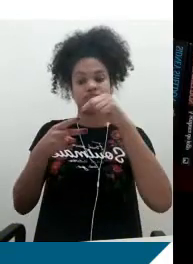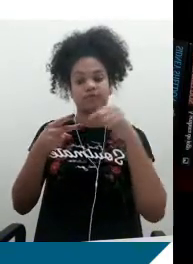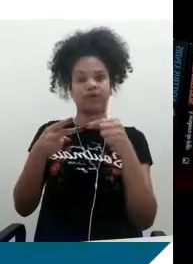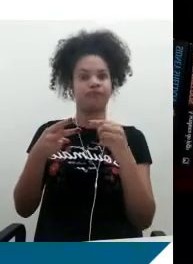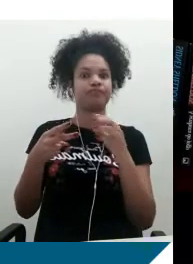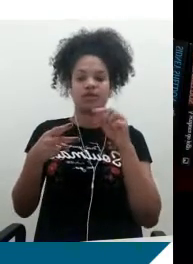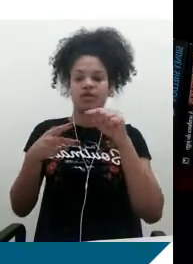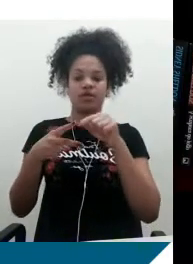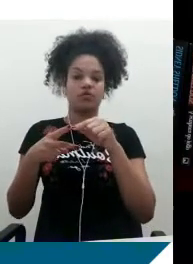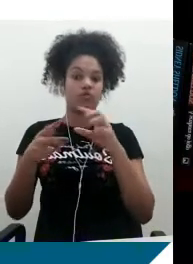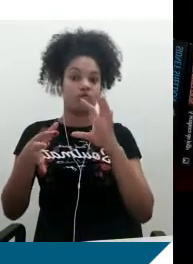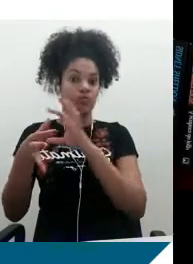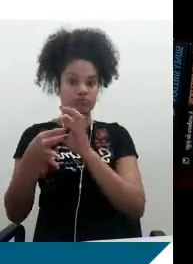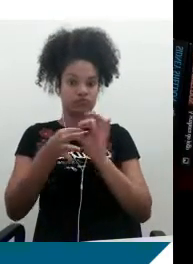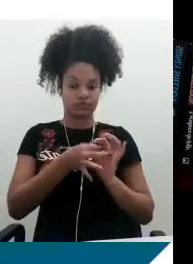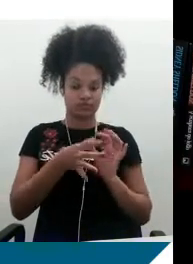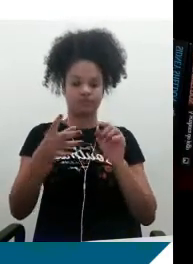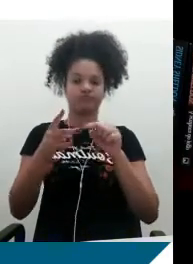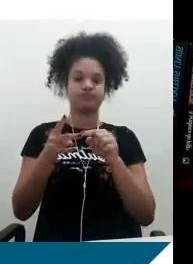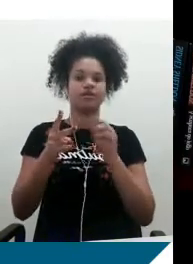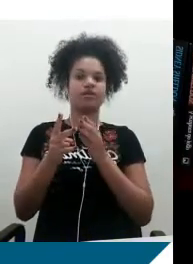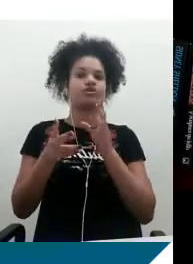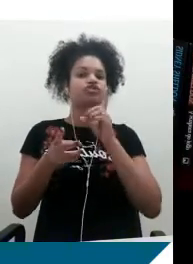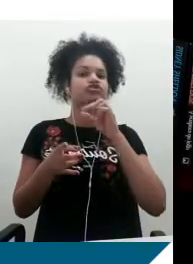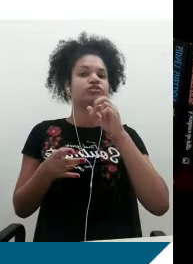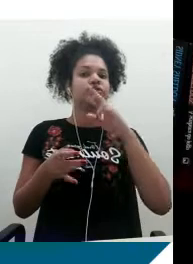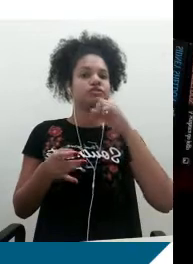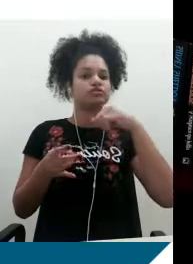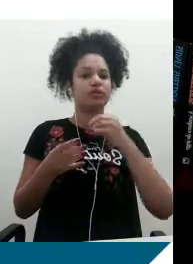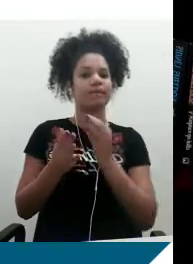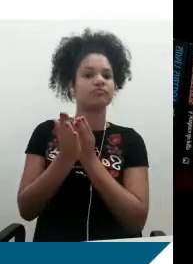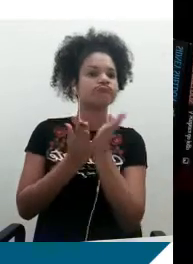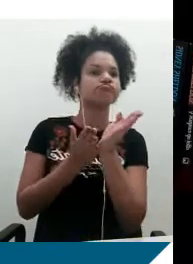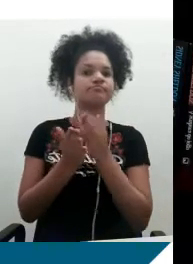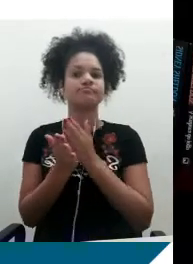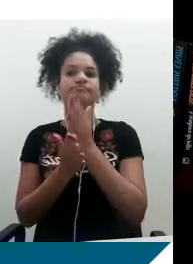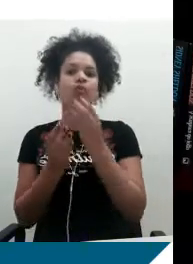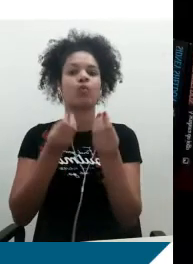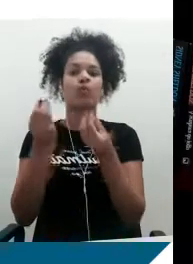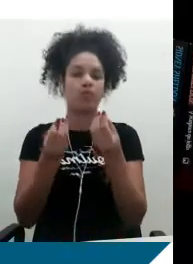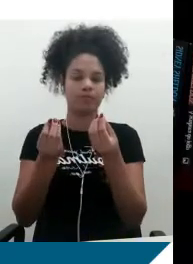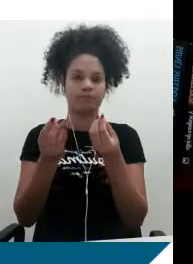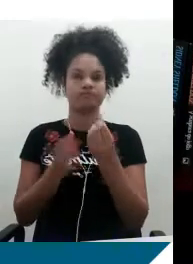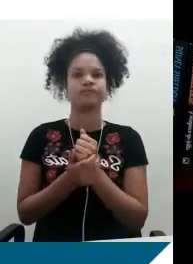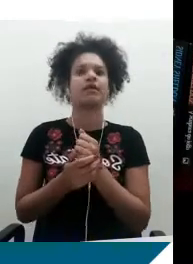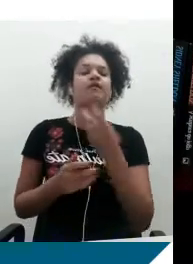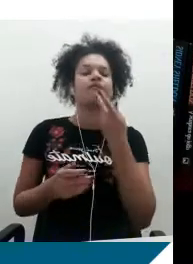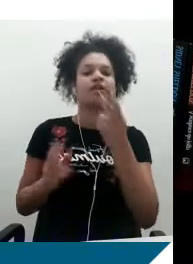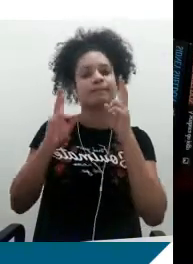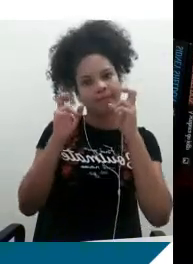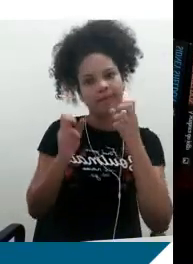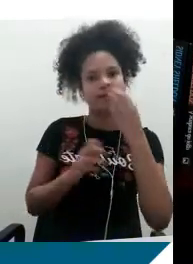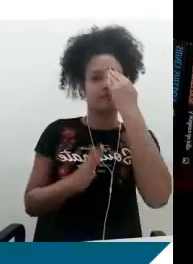respectivamente, contextualização e direcionamento. Nós falamos sobre o tipo de direcionamento, nós falamos sobre os tipos de